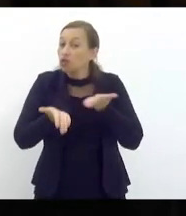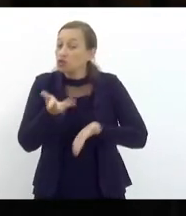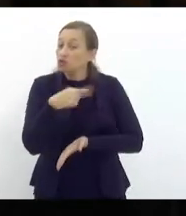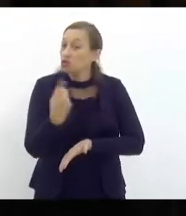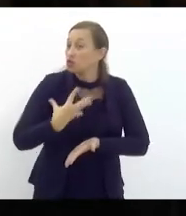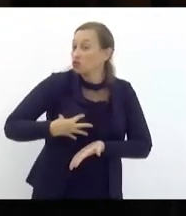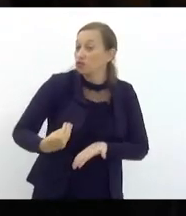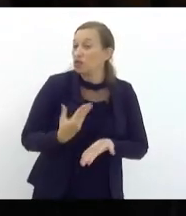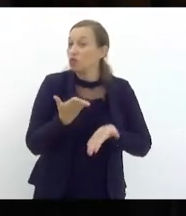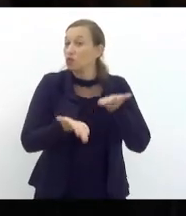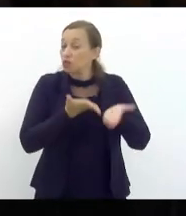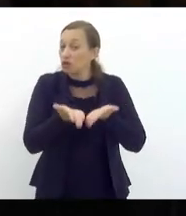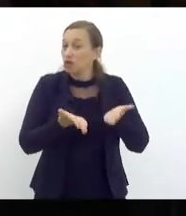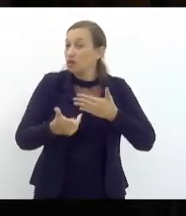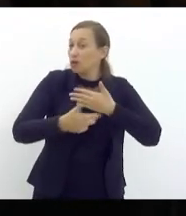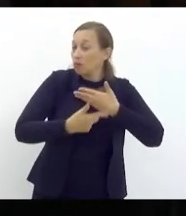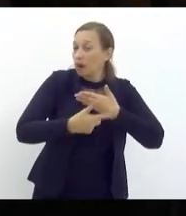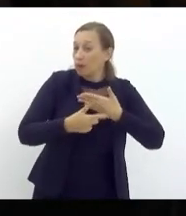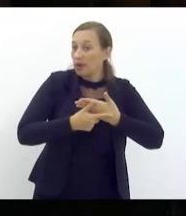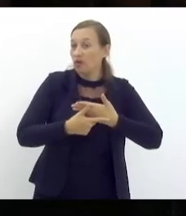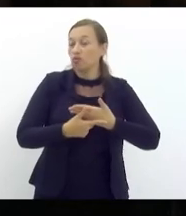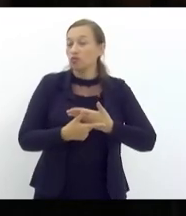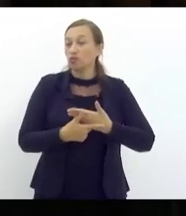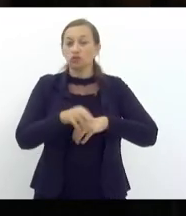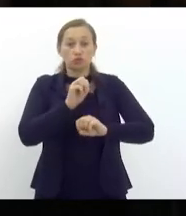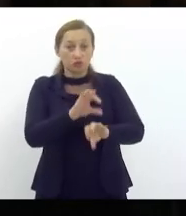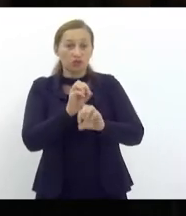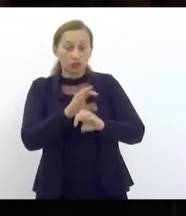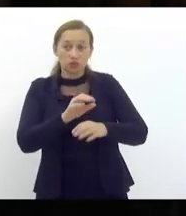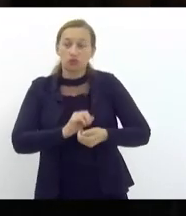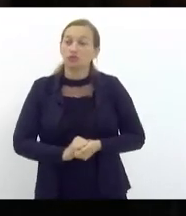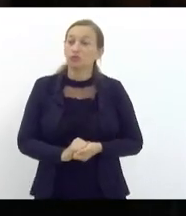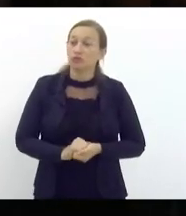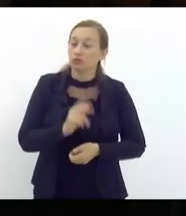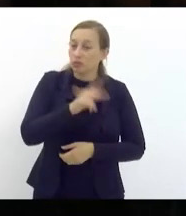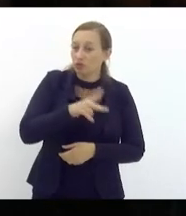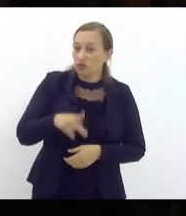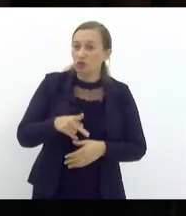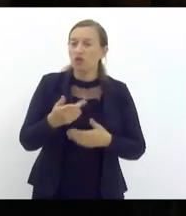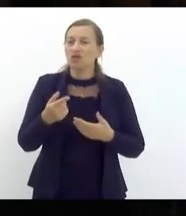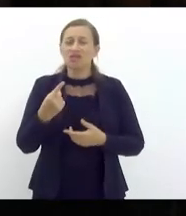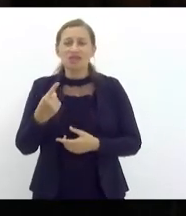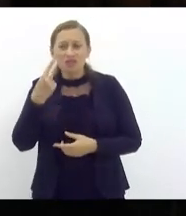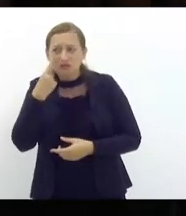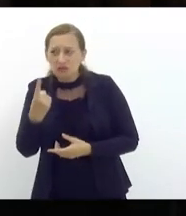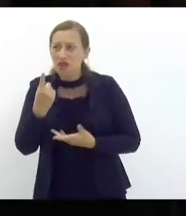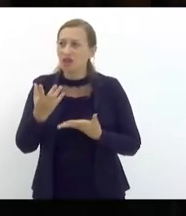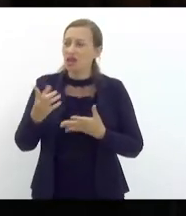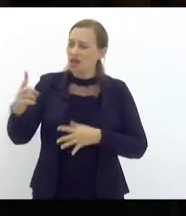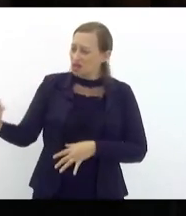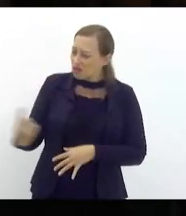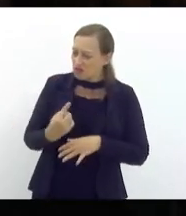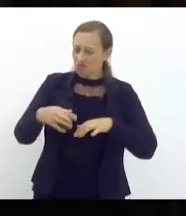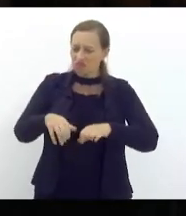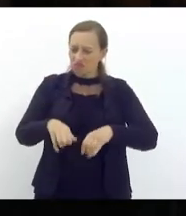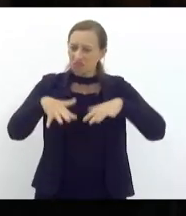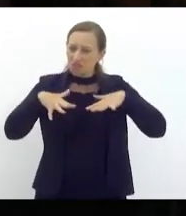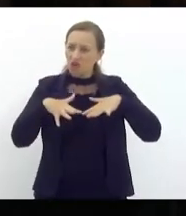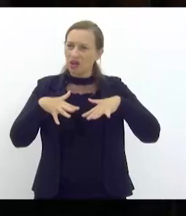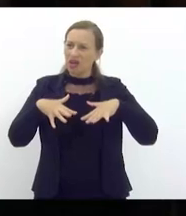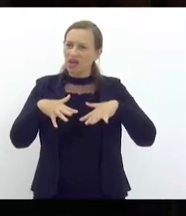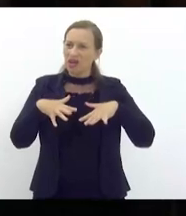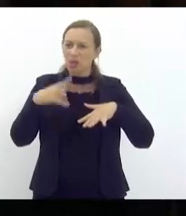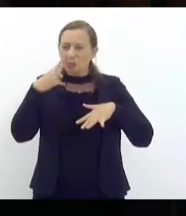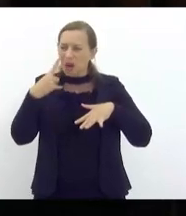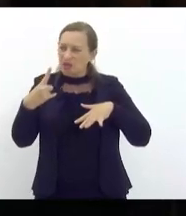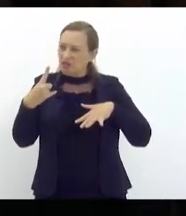educando que esse é o papel de educador antes de tudo você tem que ouvir isso E aí vim para o plenário para para